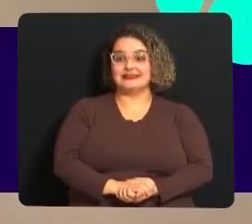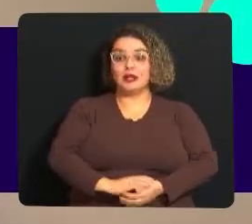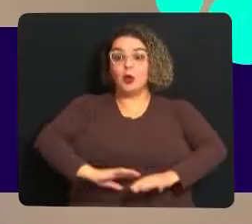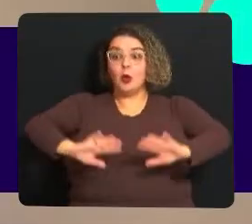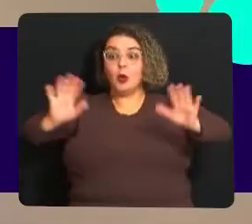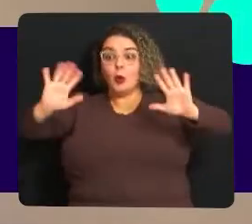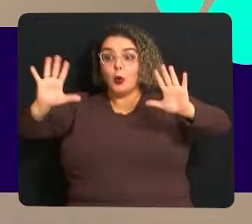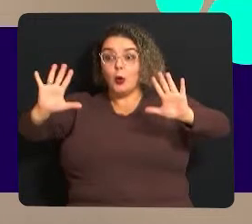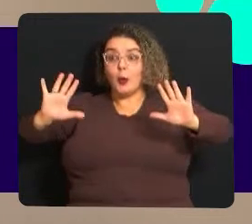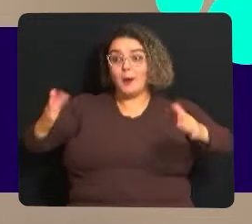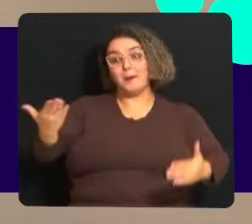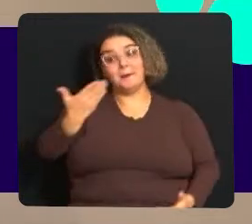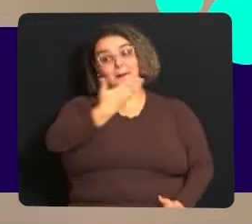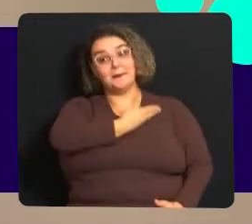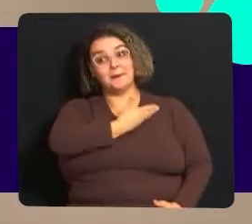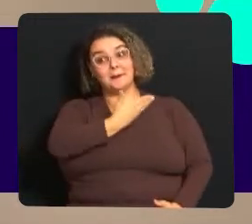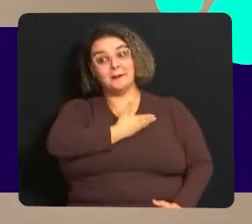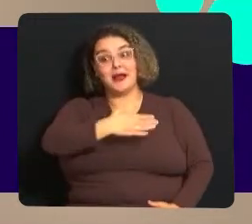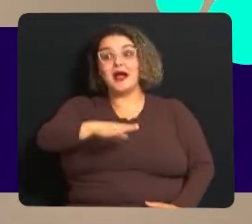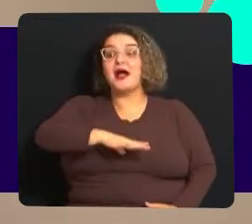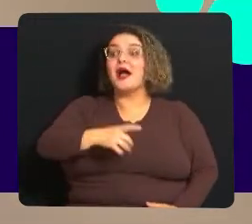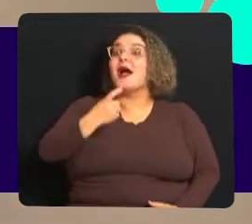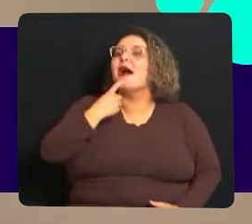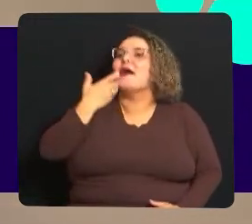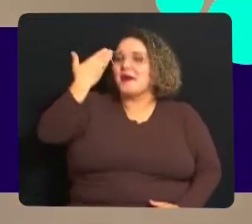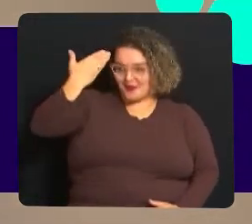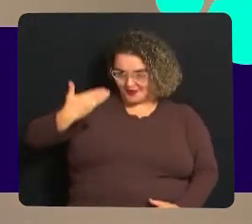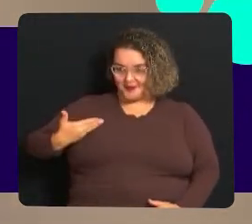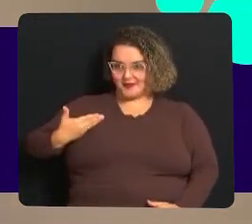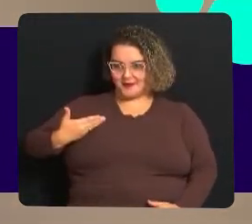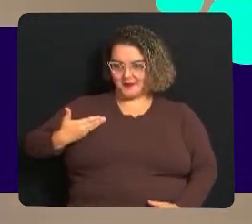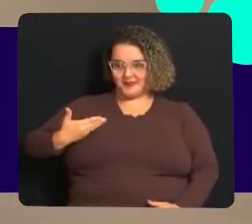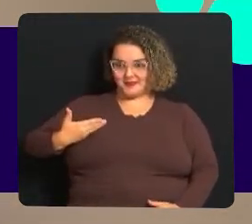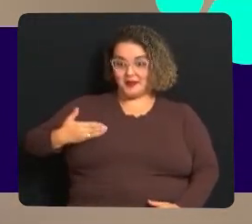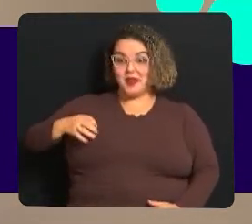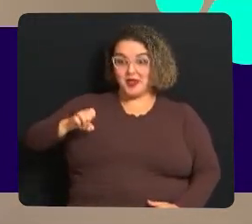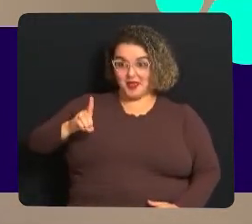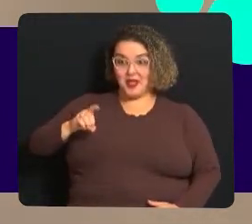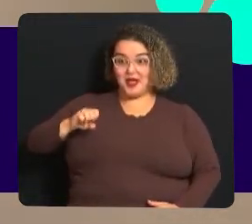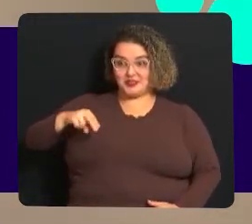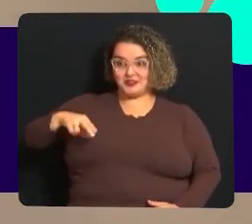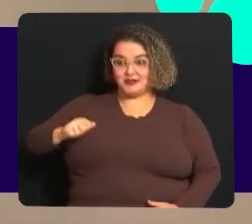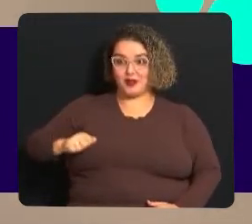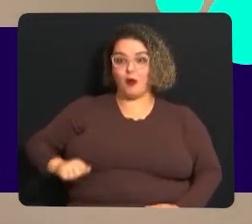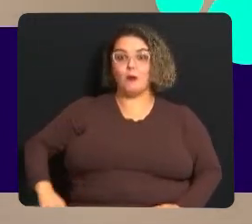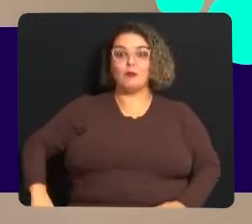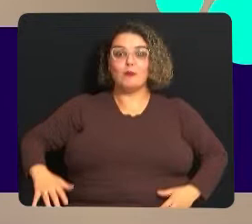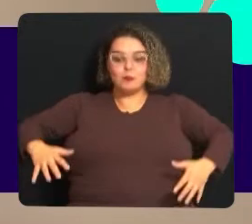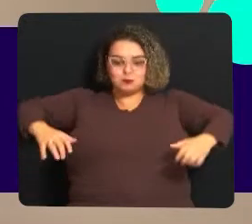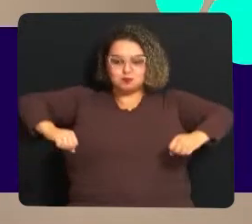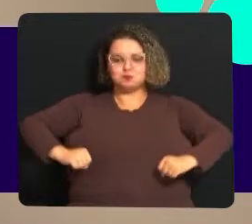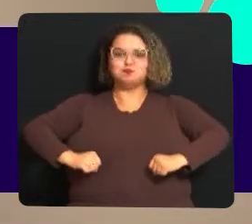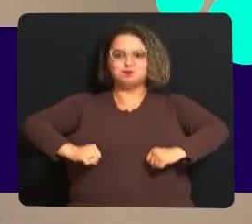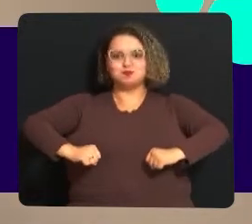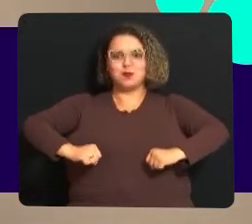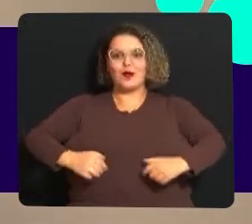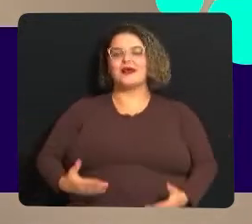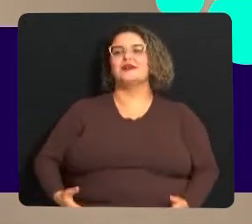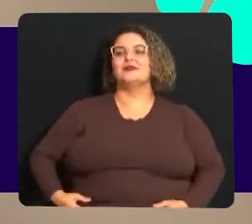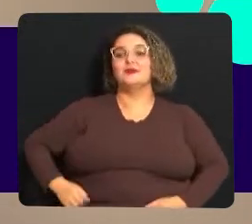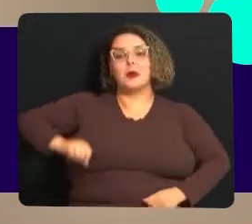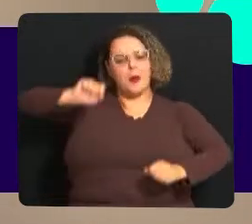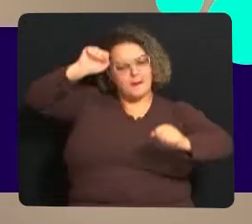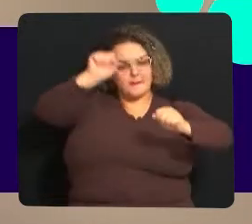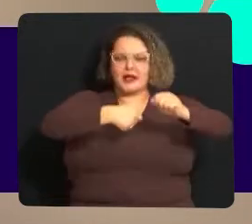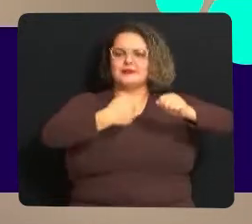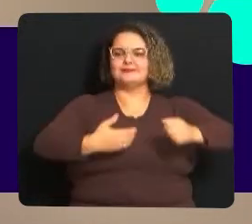Olá, os meus amigos do Campinas aqui, eu, o Edgar Ribeiros e a Barriga, para fazer um convite para